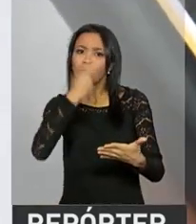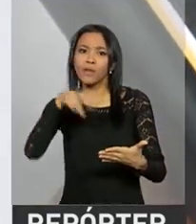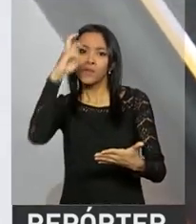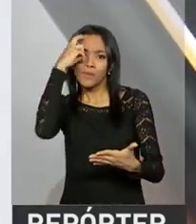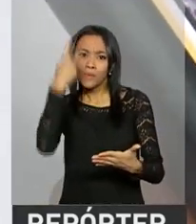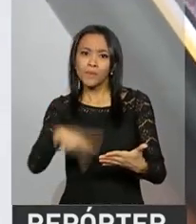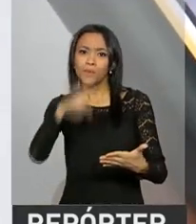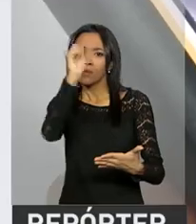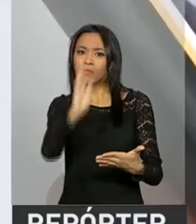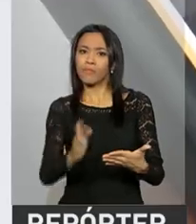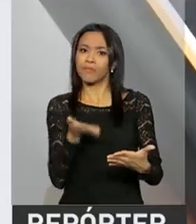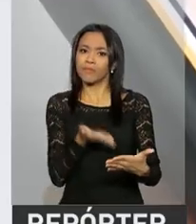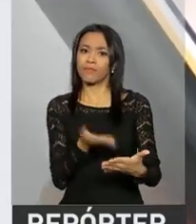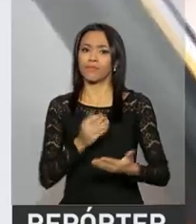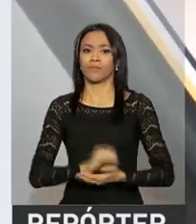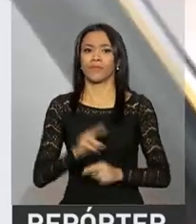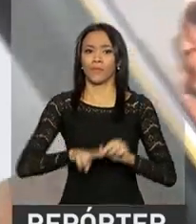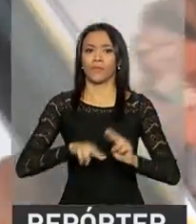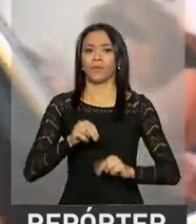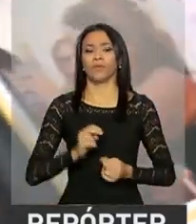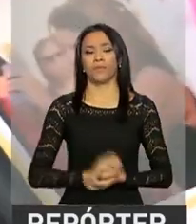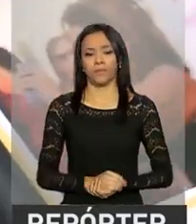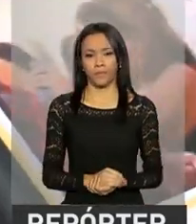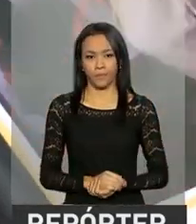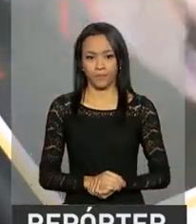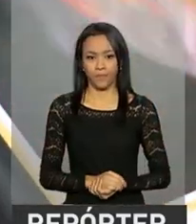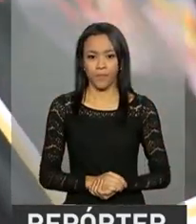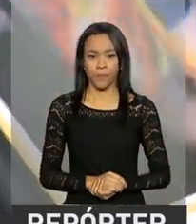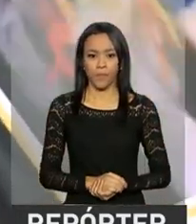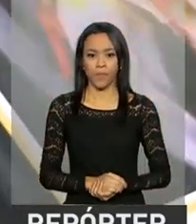festas juninas do país.